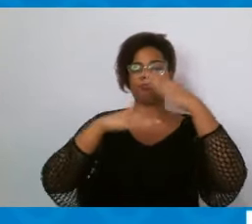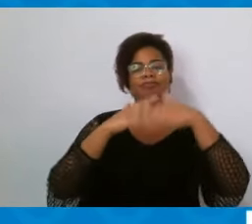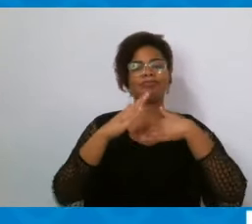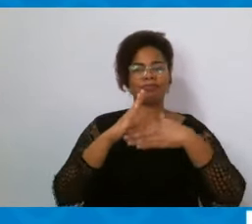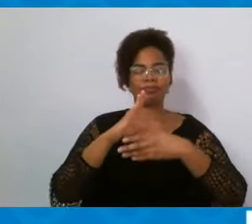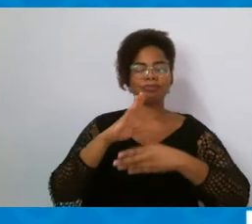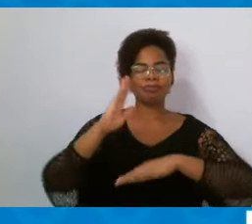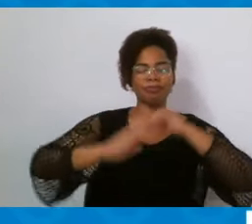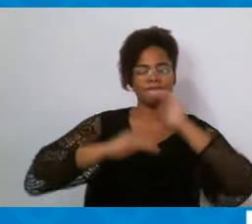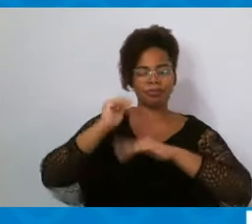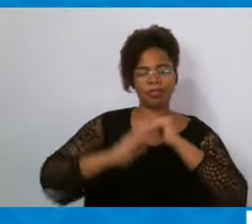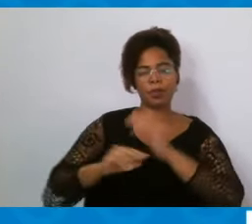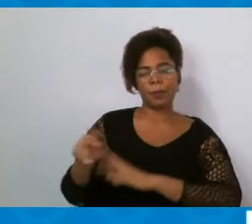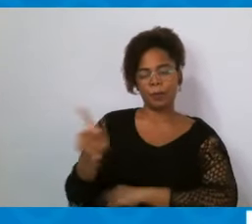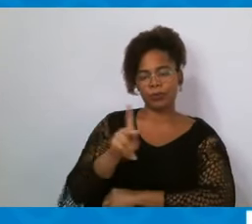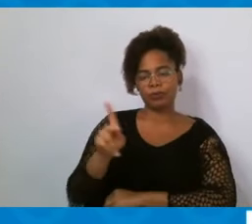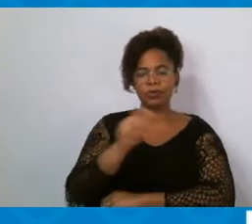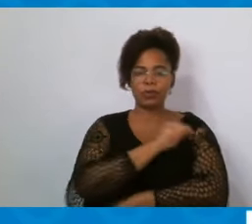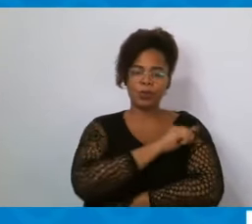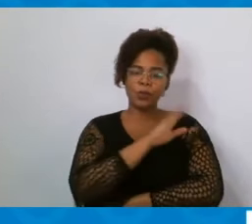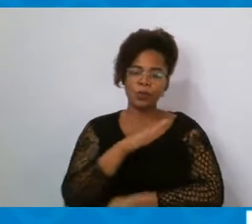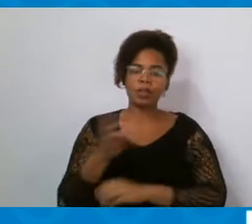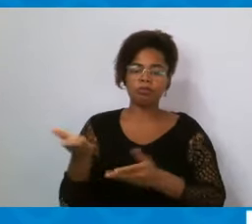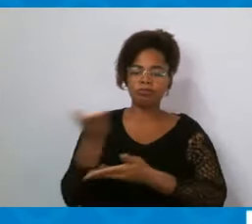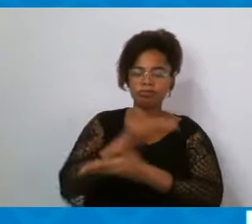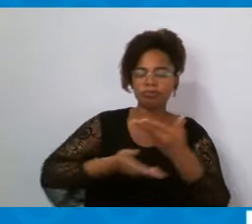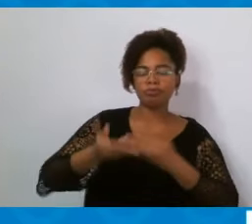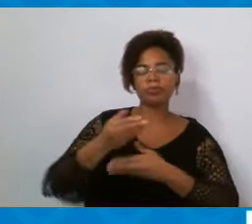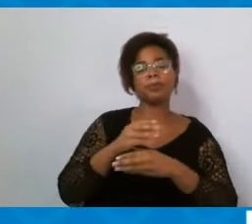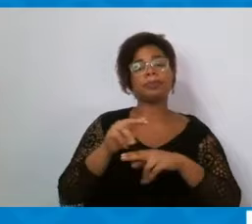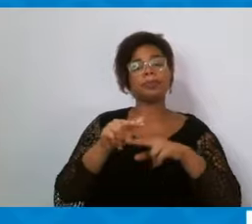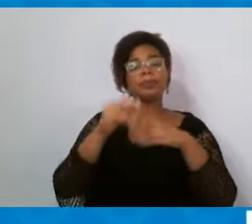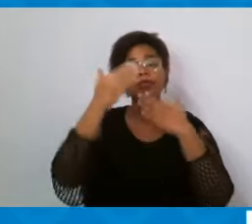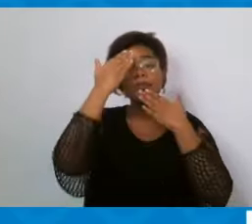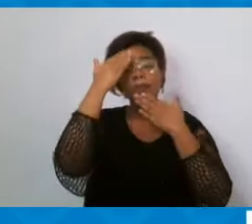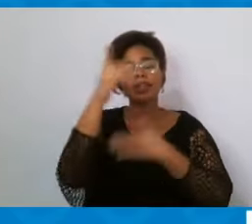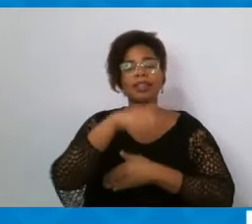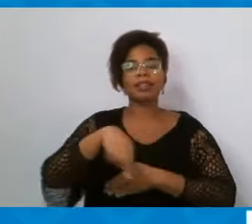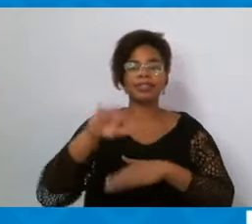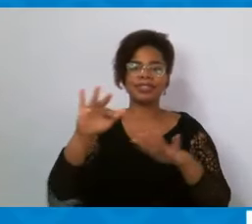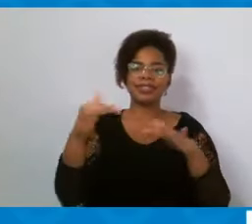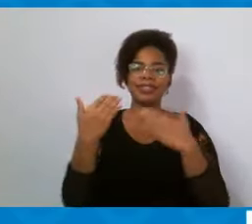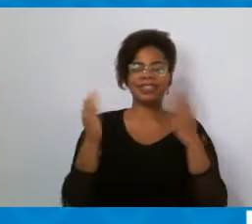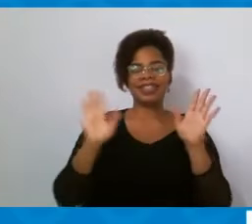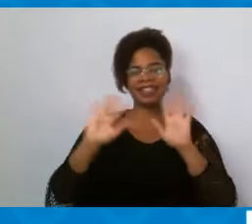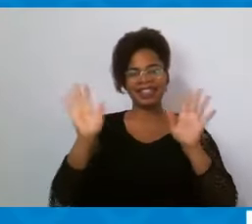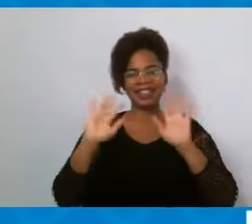esses estudantes. Muito obrigada a todos pela participação. Até a próxima!